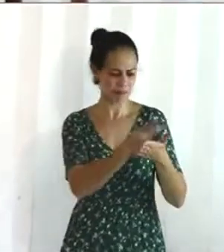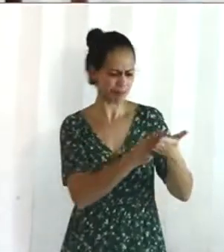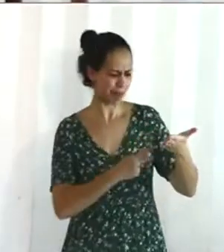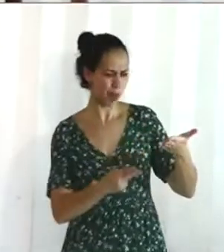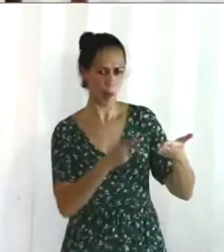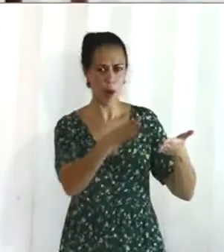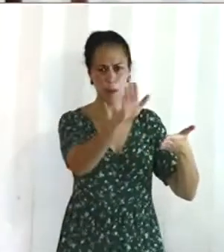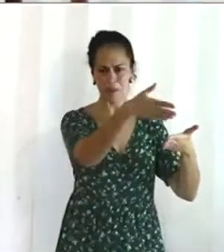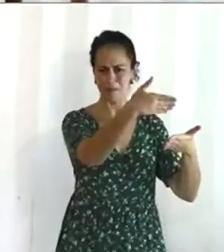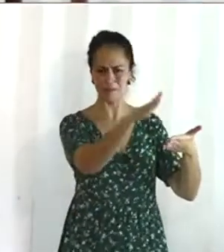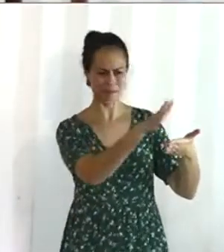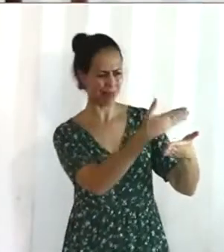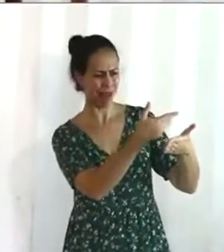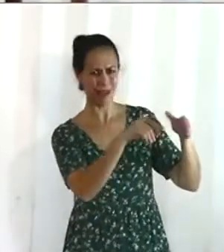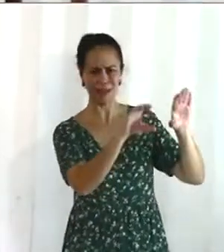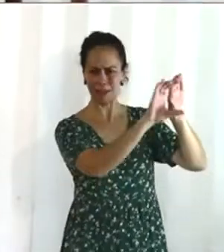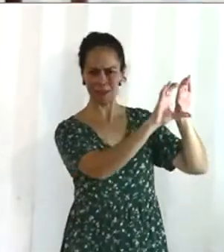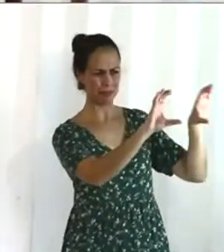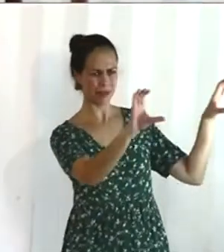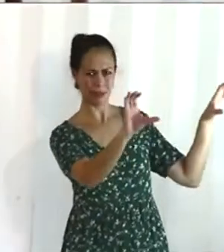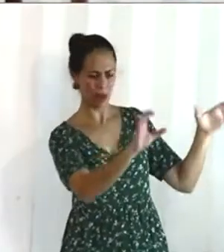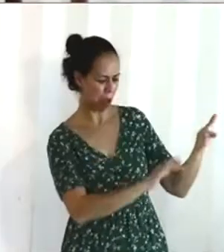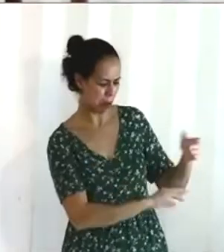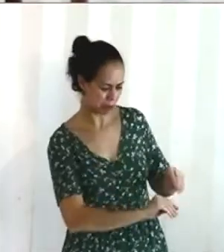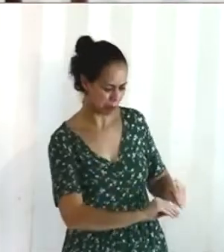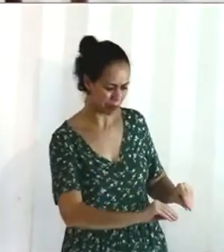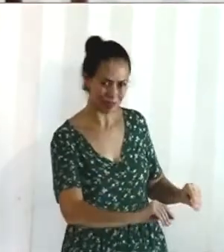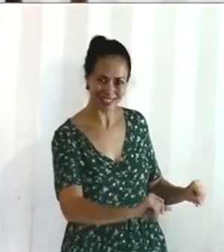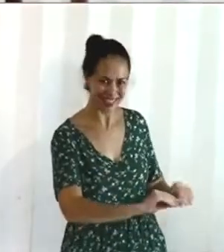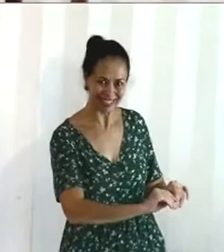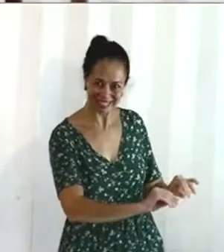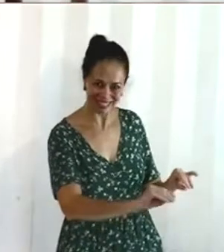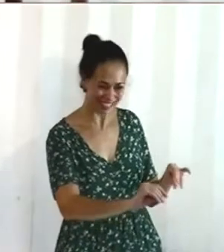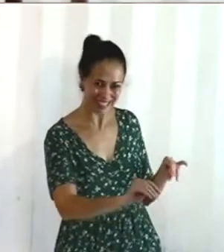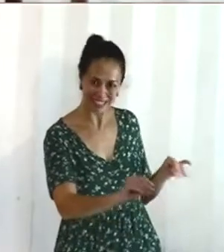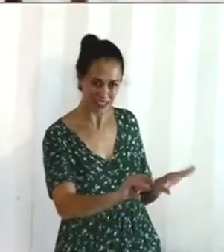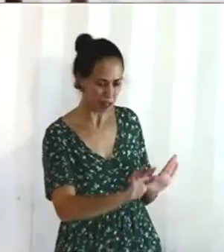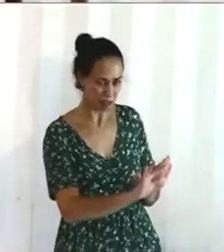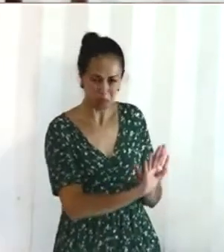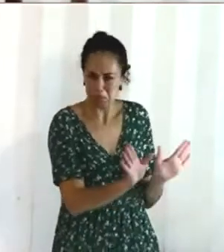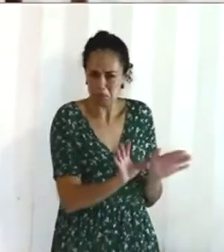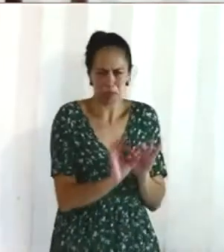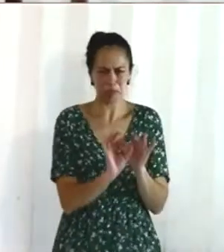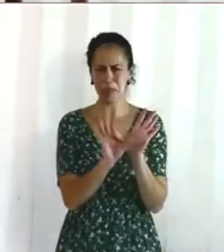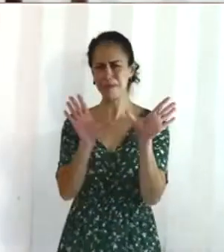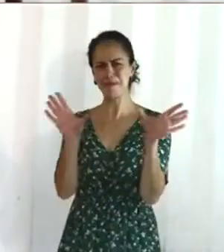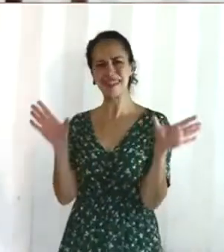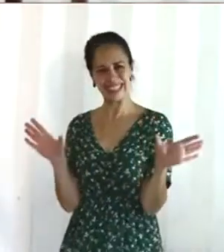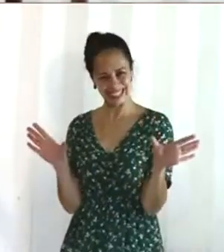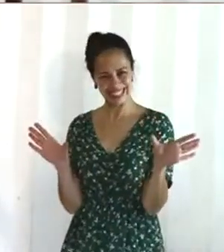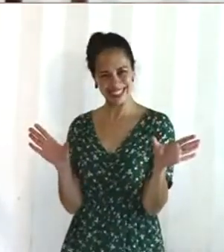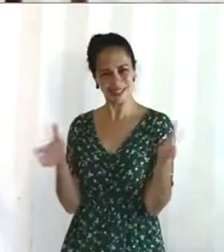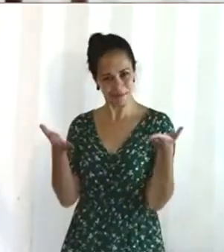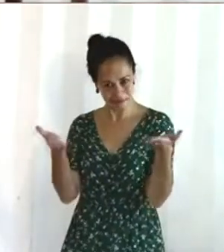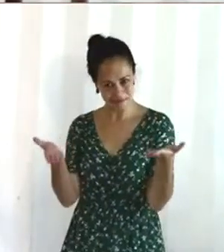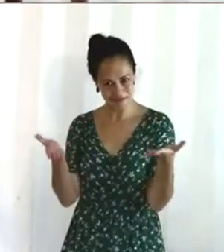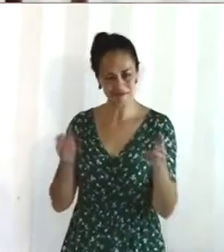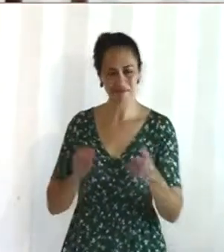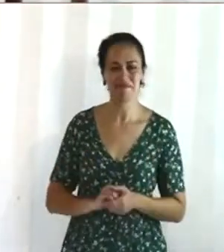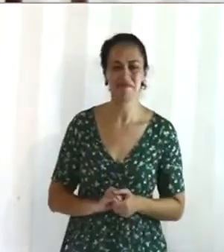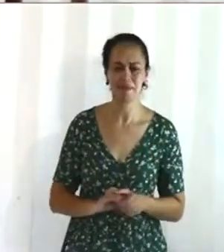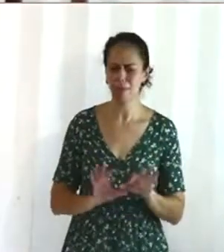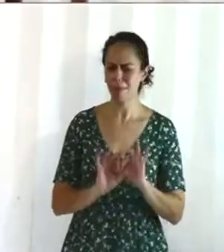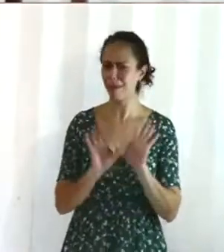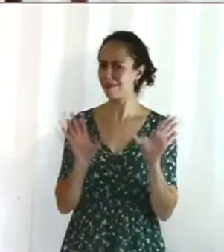branco. Podem fazer o céu, pode fazer o chão, vocês fazem conforme a criatividade que vocês tiverem